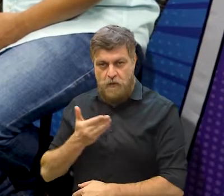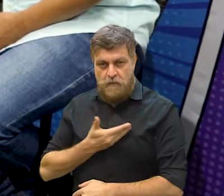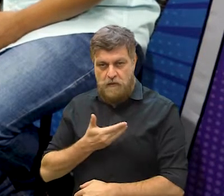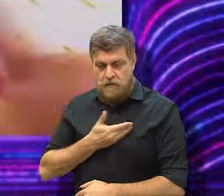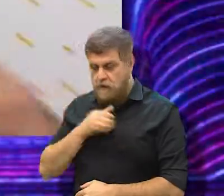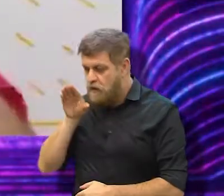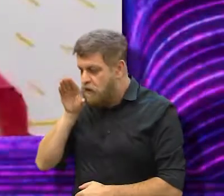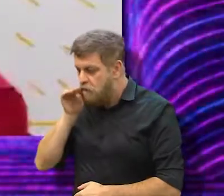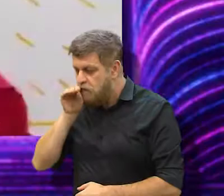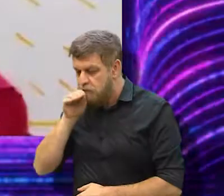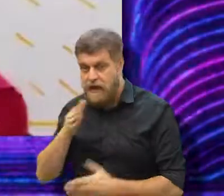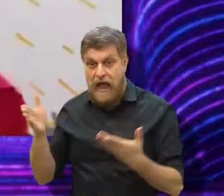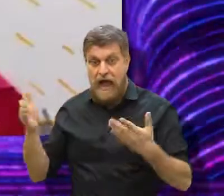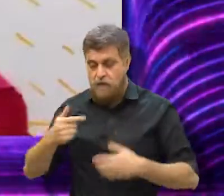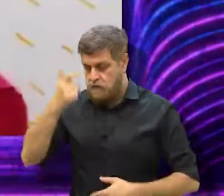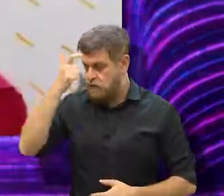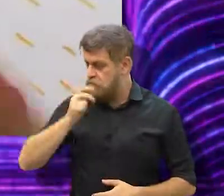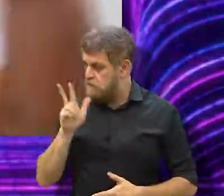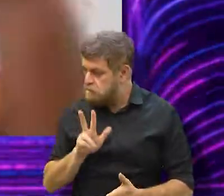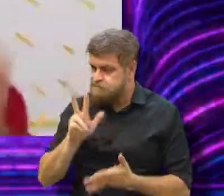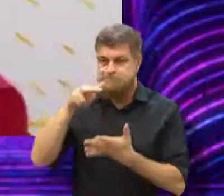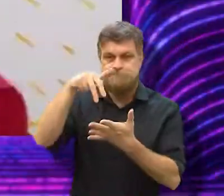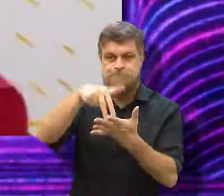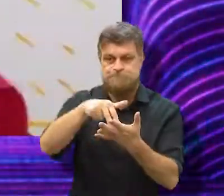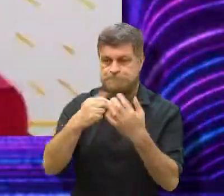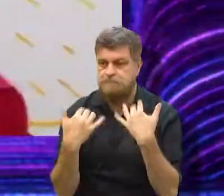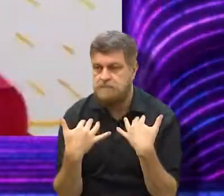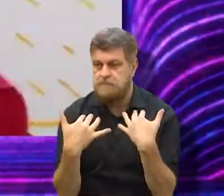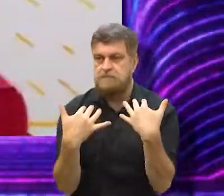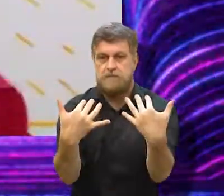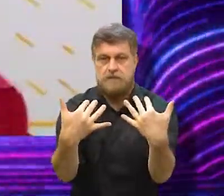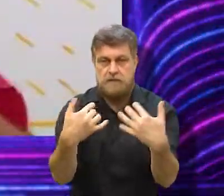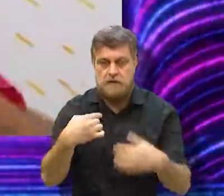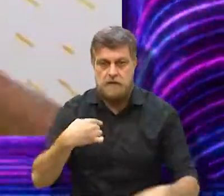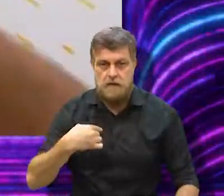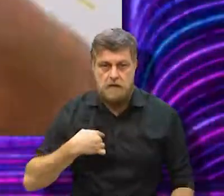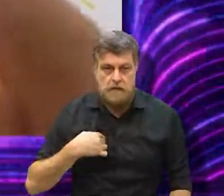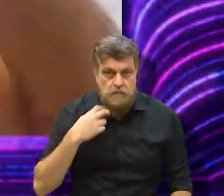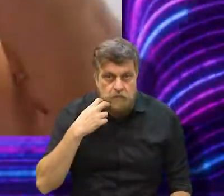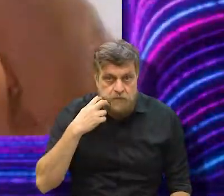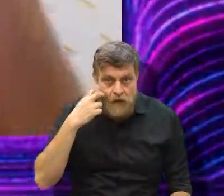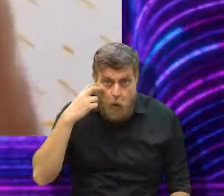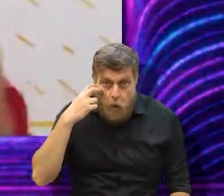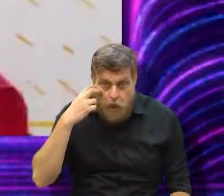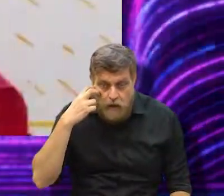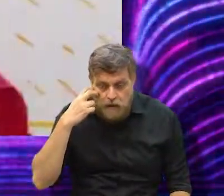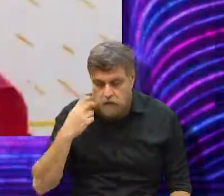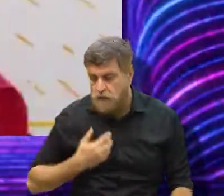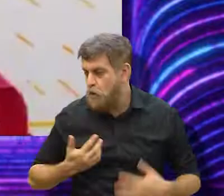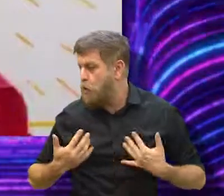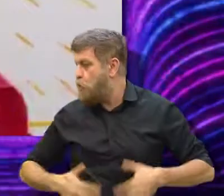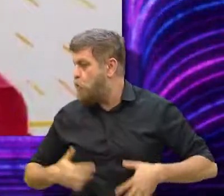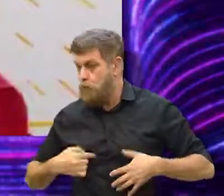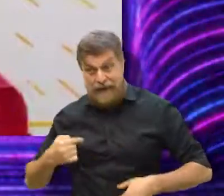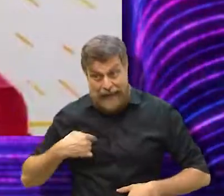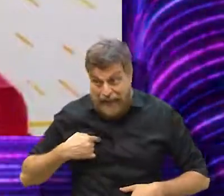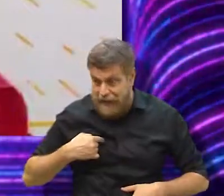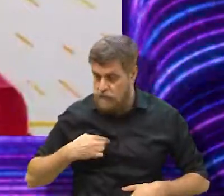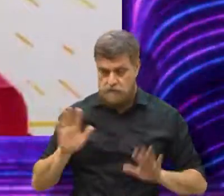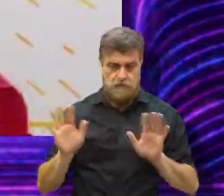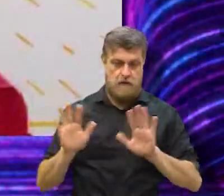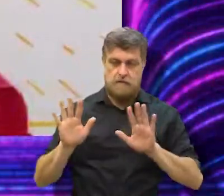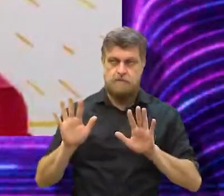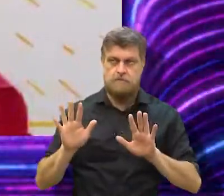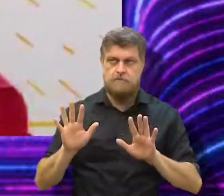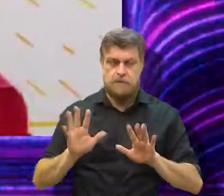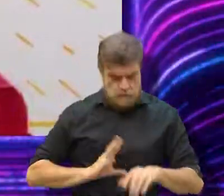frente. E ele falou, agora Gabriel, você vai fazer pra turma. E eu fiquei roxo de vergonha, quase que fiquei assim embaixo da